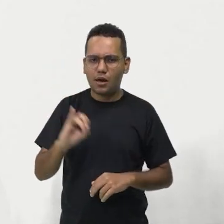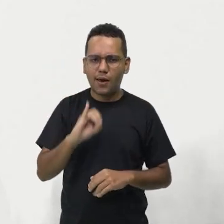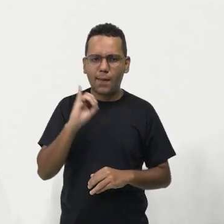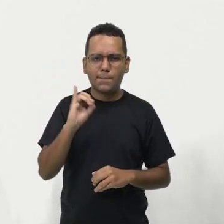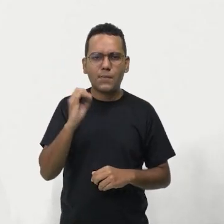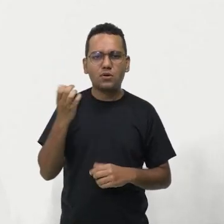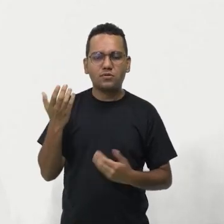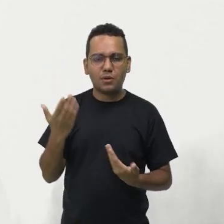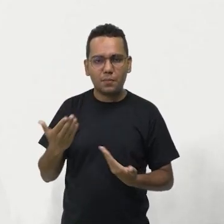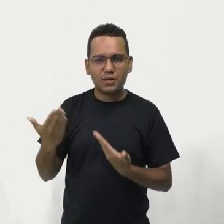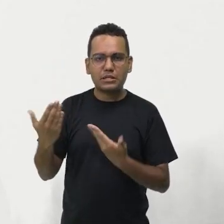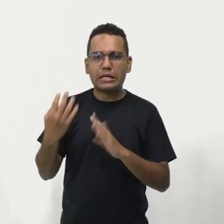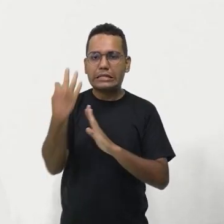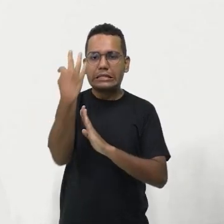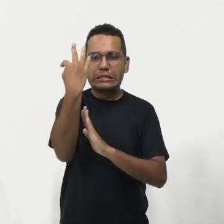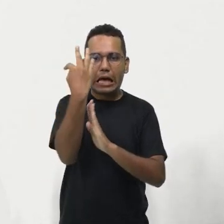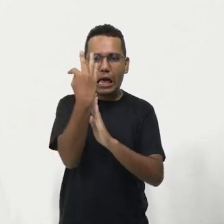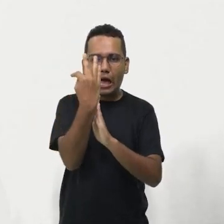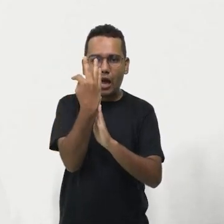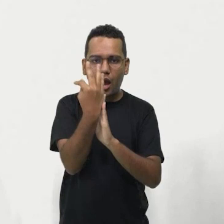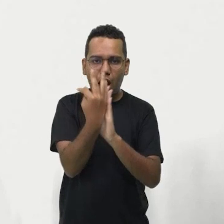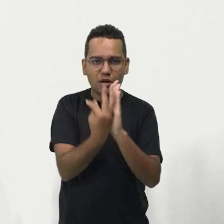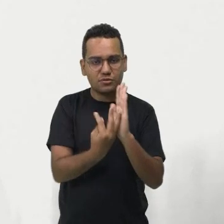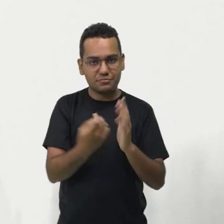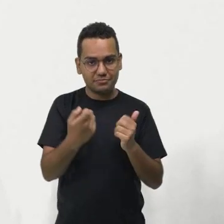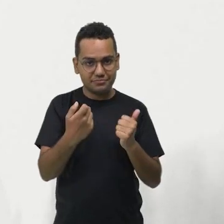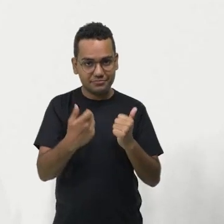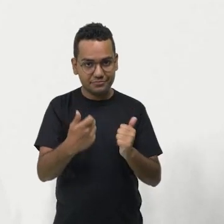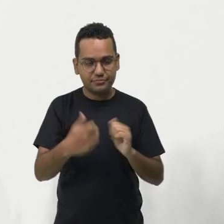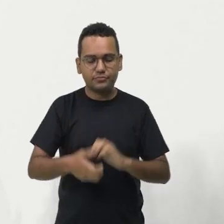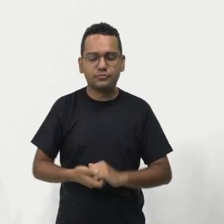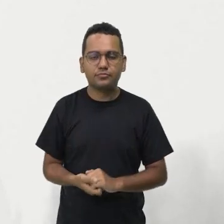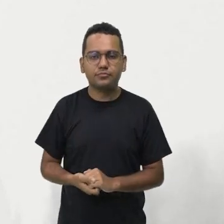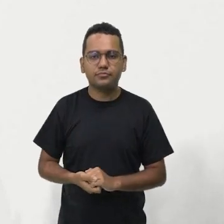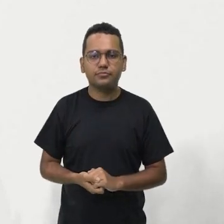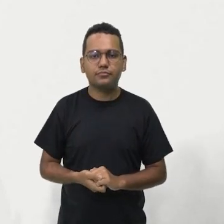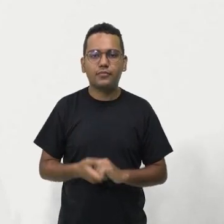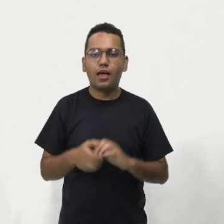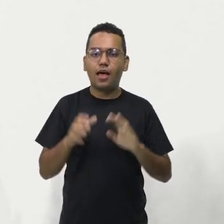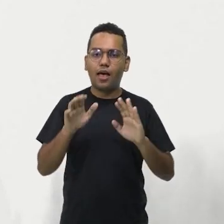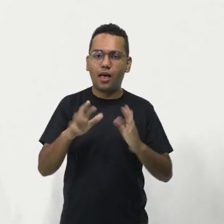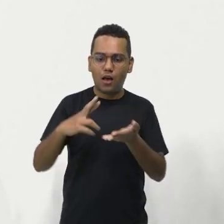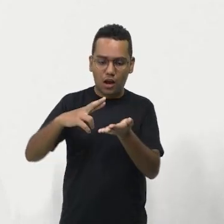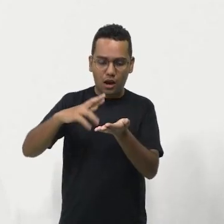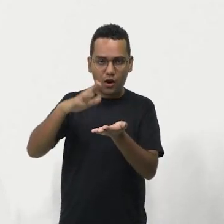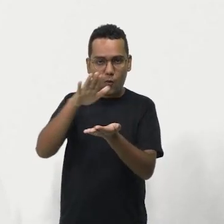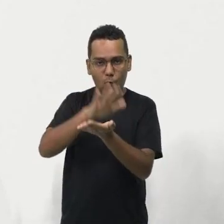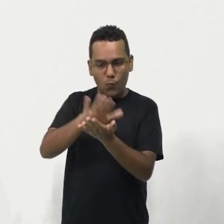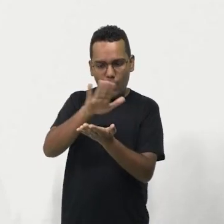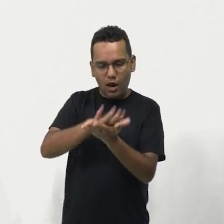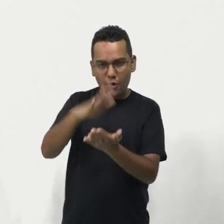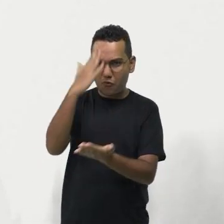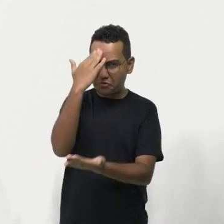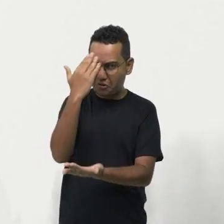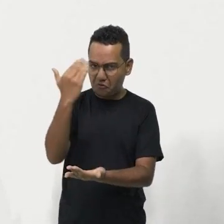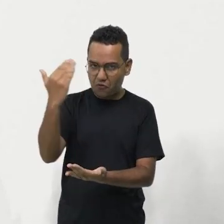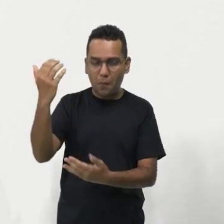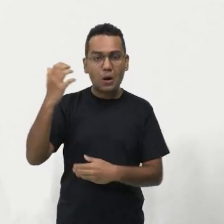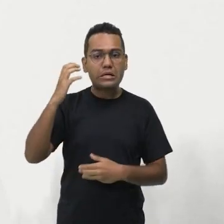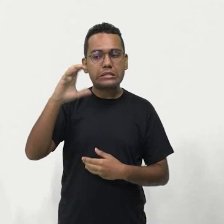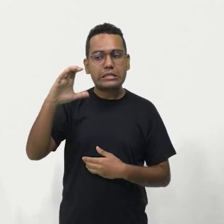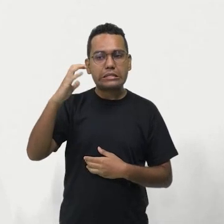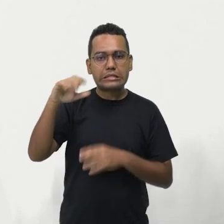exatamente esse texto original, certo? Então a gente já sabe que é um texto de uma revista científica. Essa revista